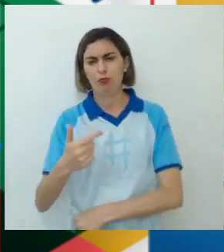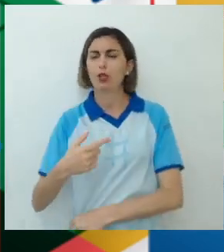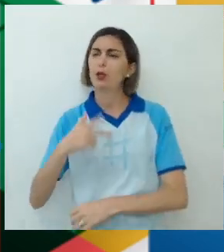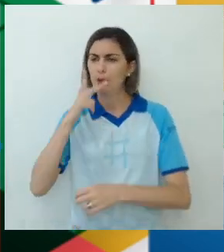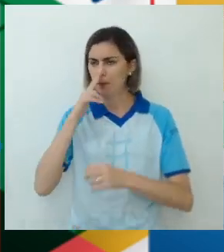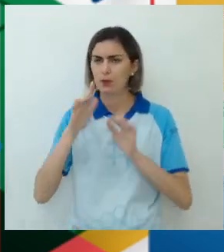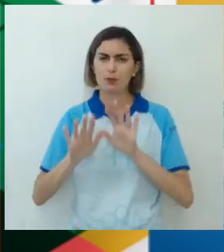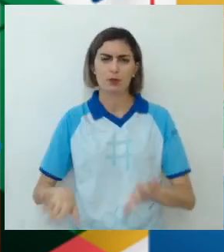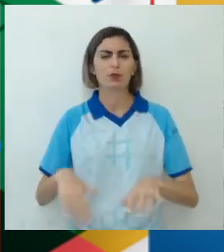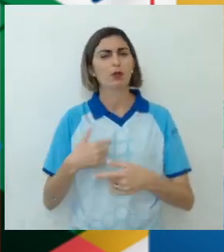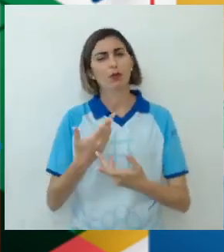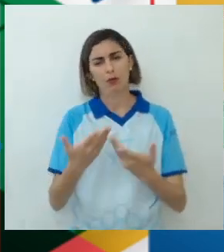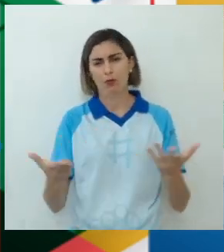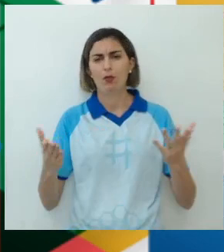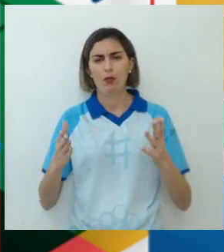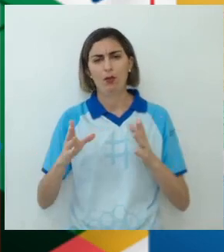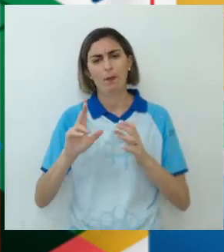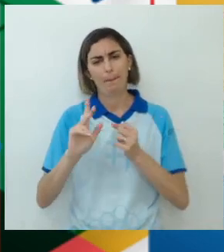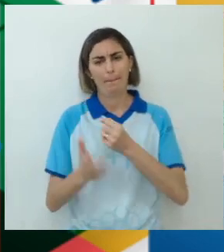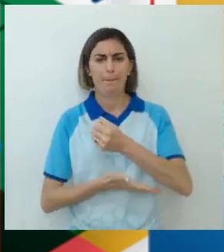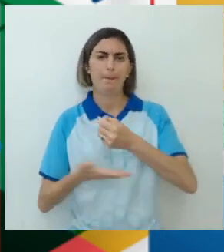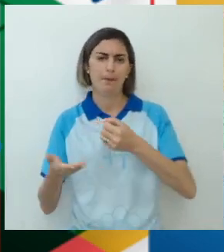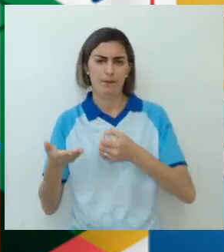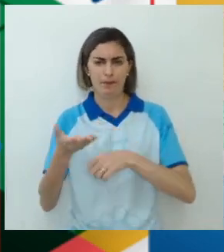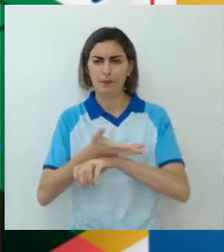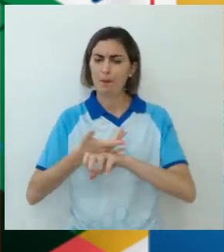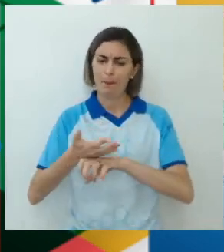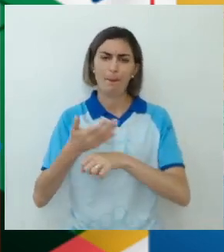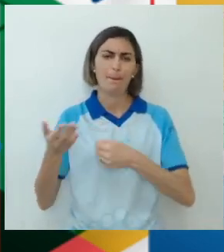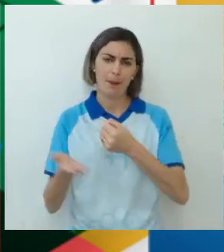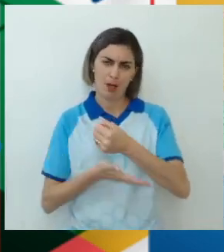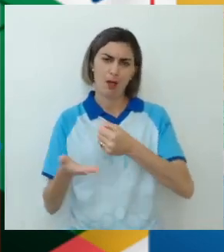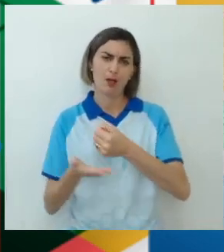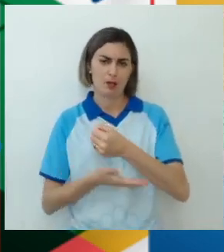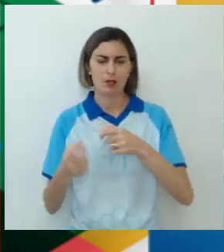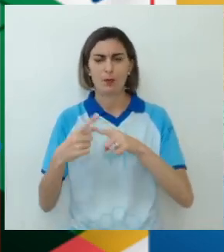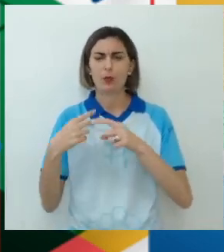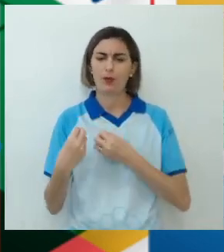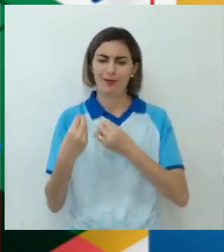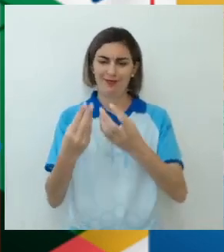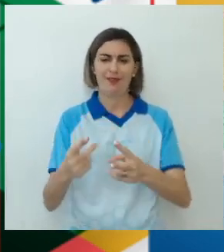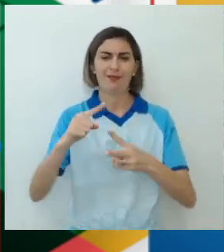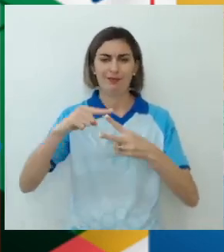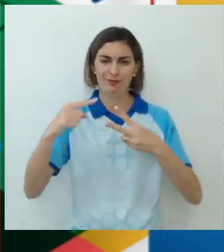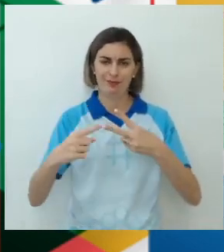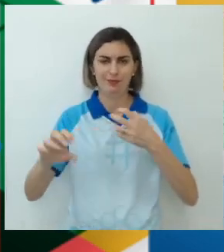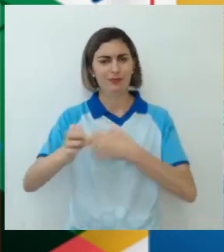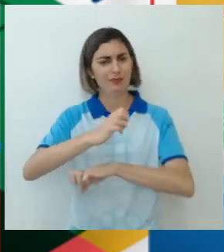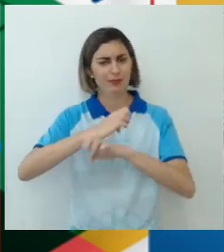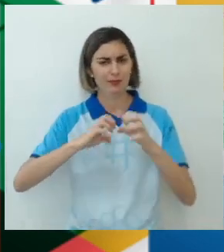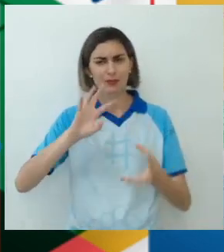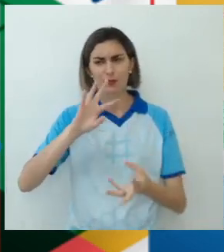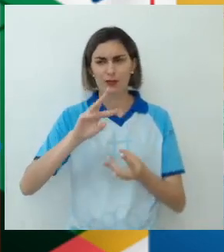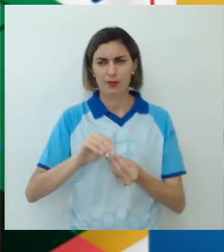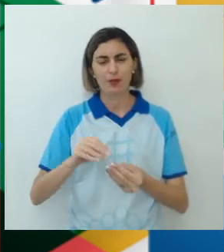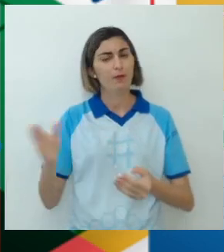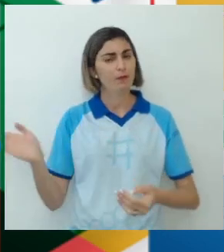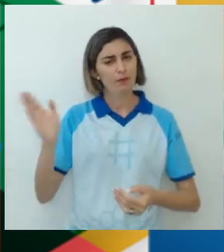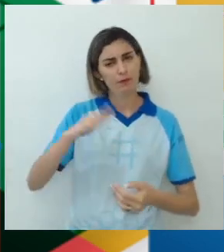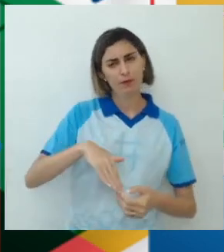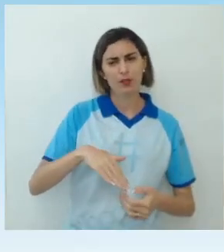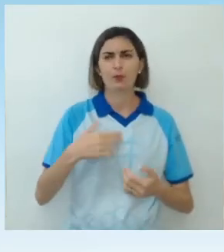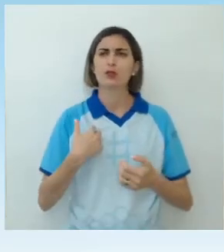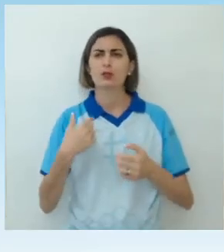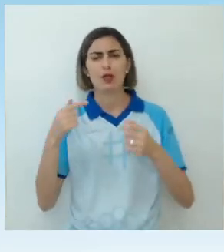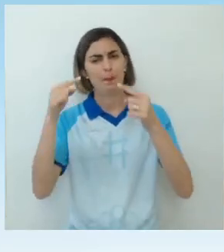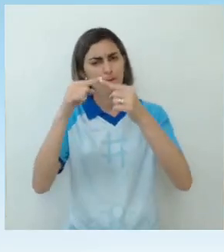mesmo assim ela se comporta como uma base, porque doa par de elétrons. Dito isto, revisado, então vamos